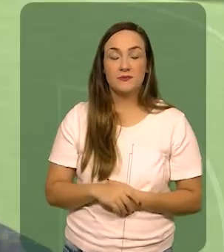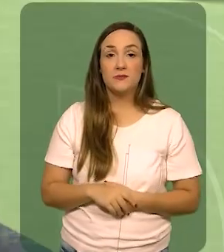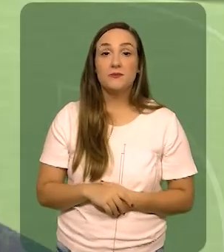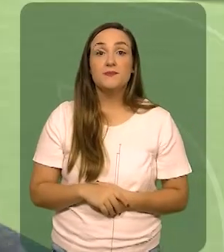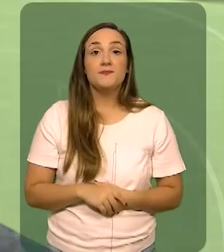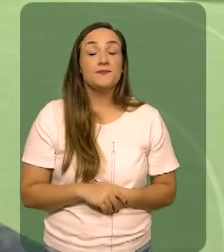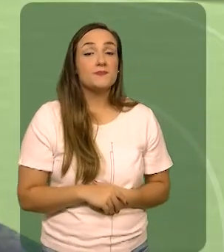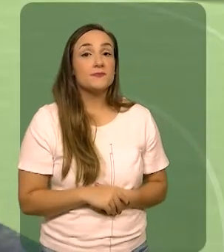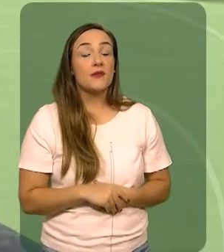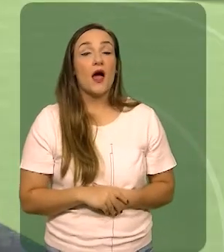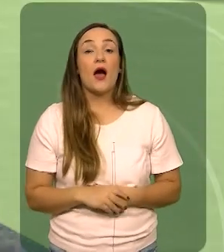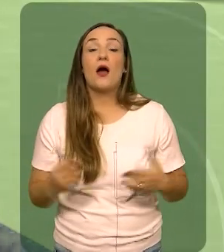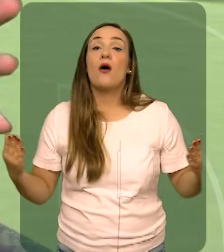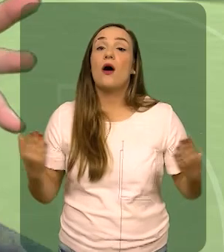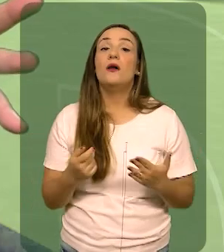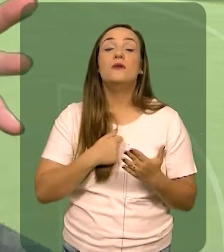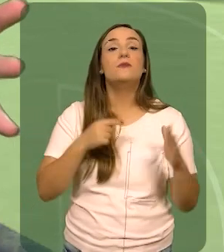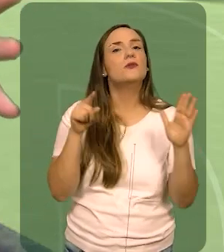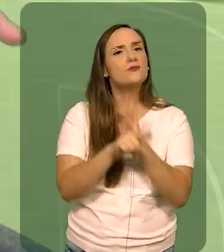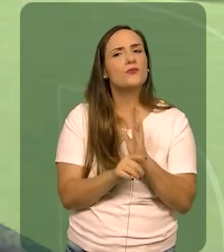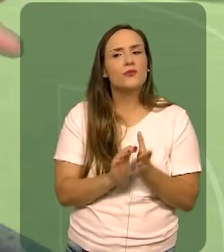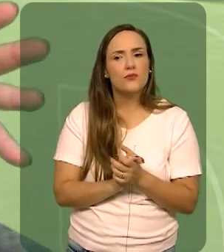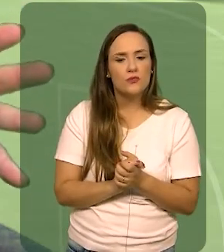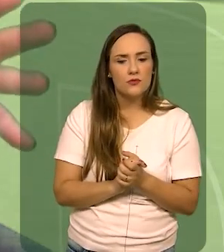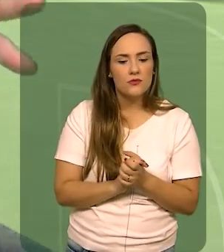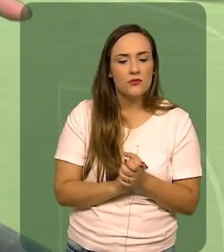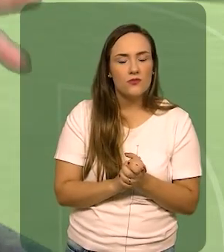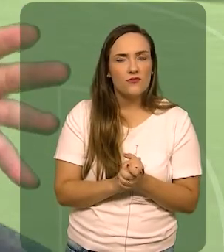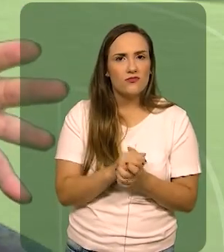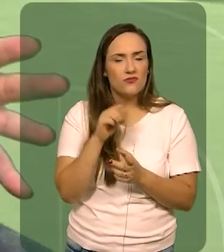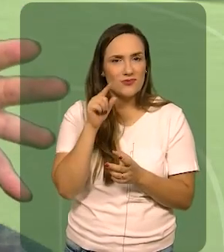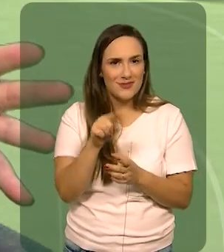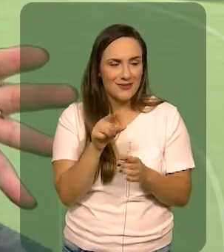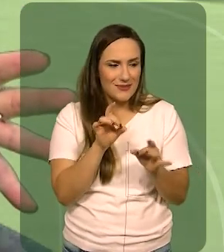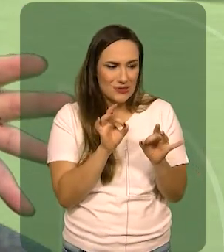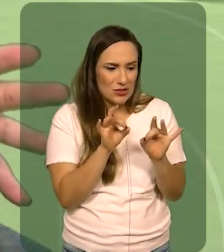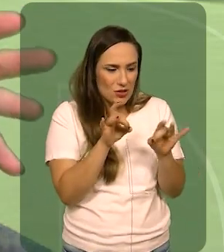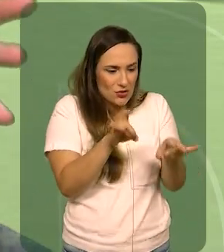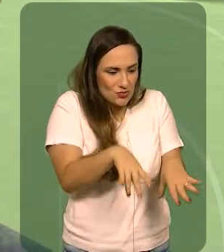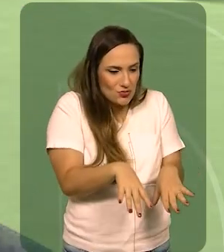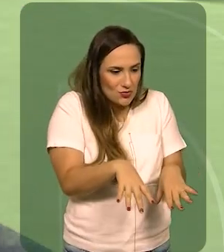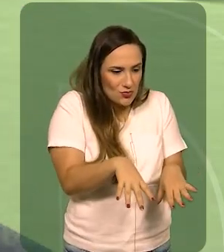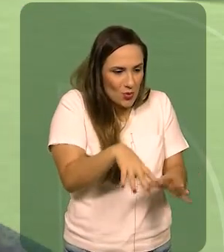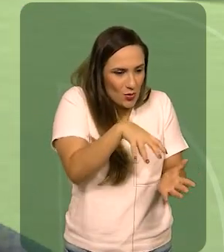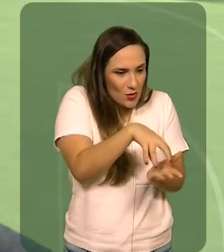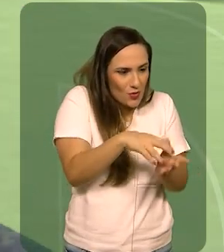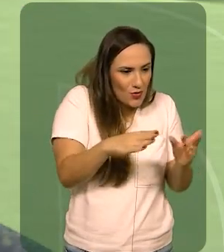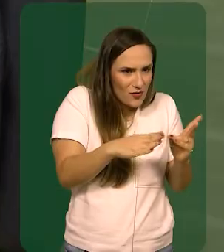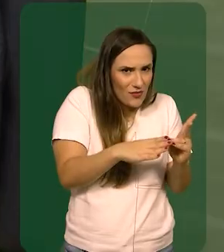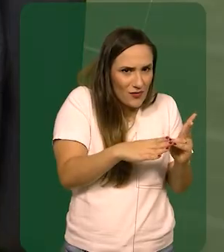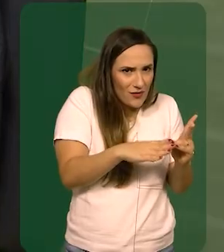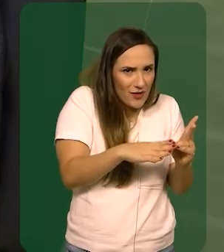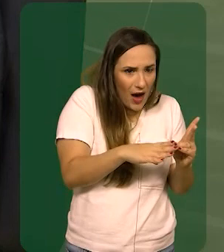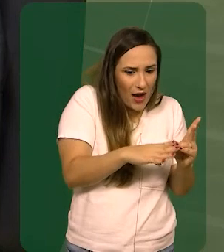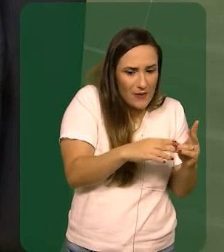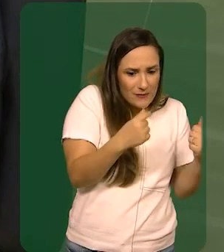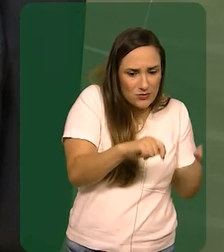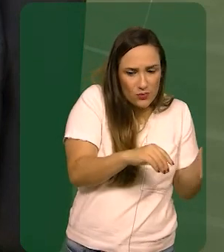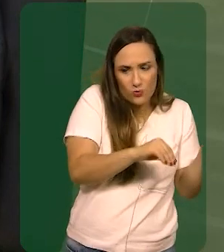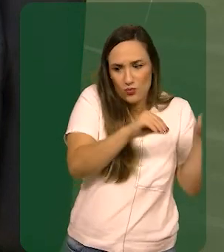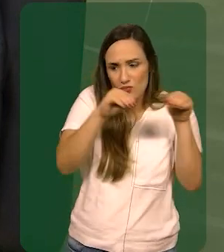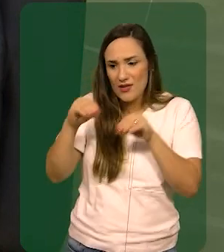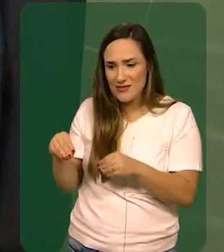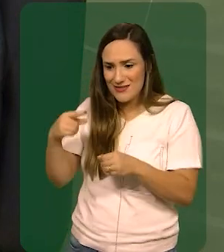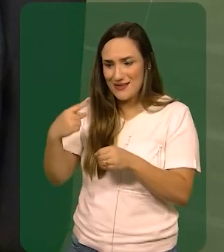Sim. E, Maicon, como foi sair da sua base, ir para a cidade grande